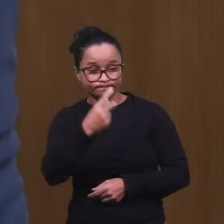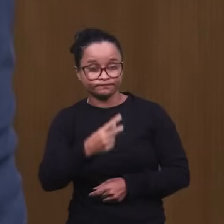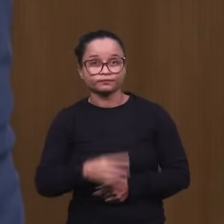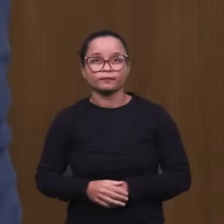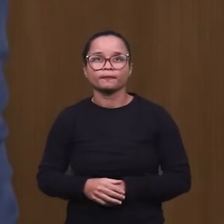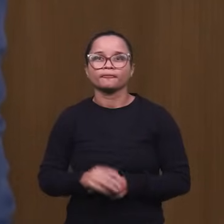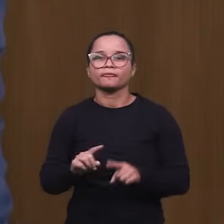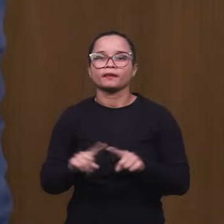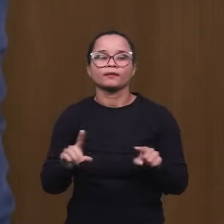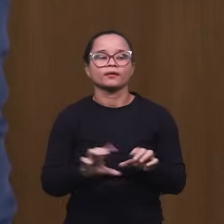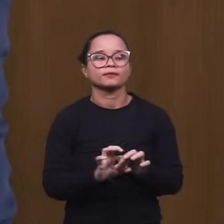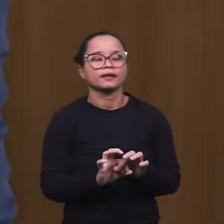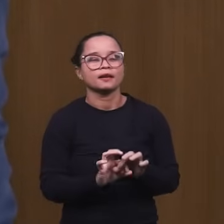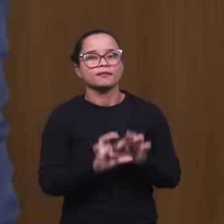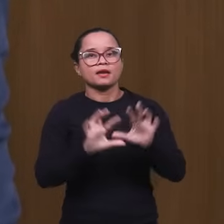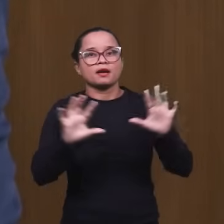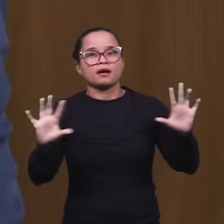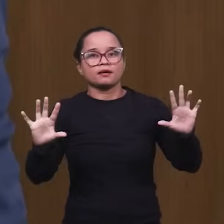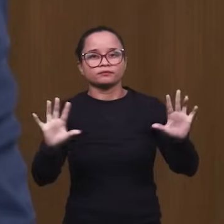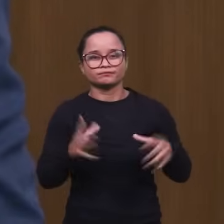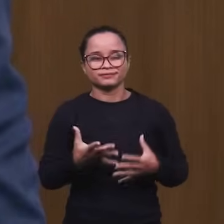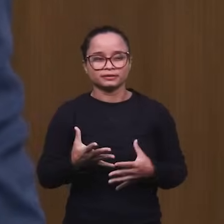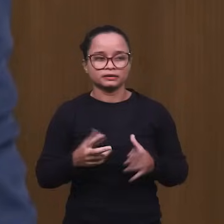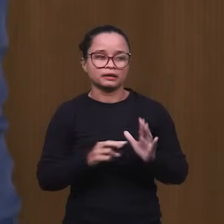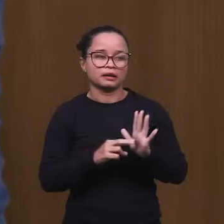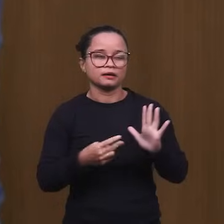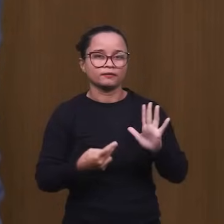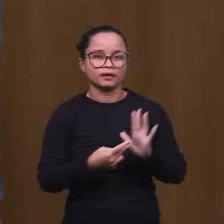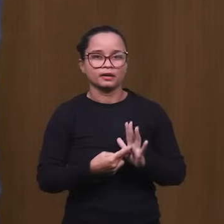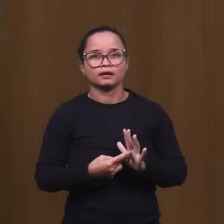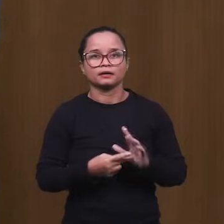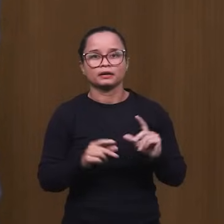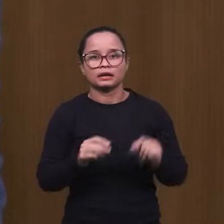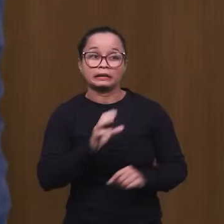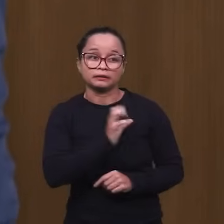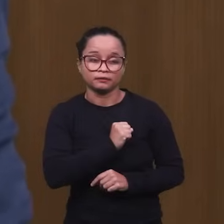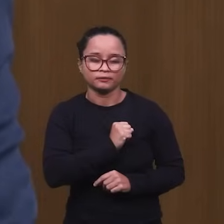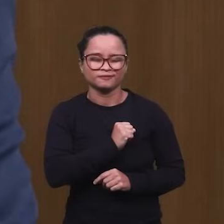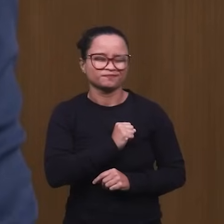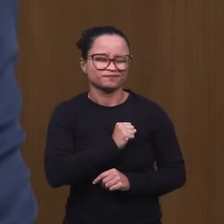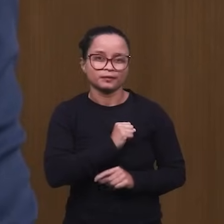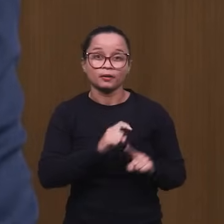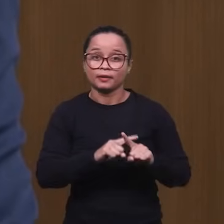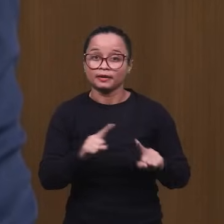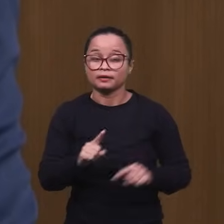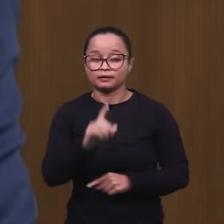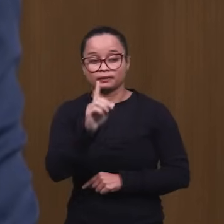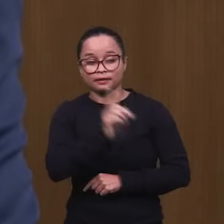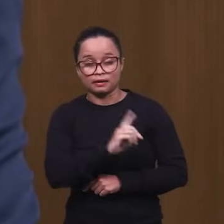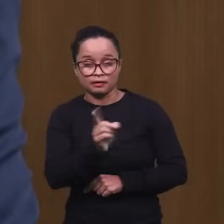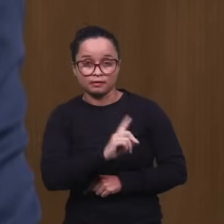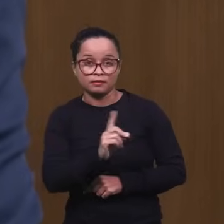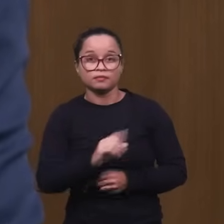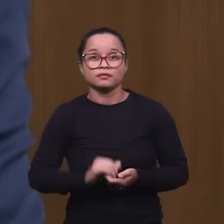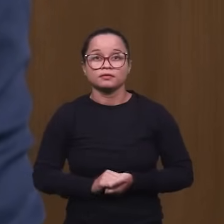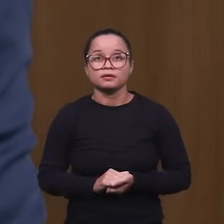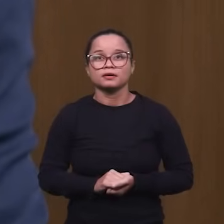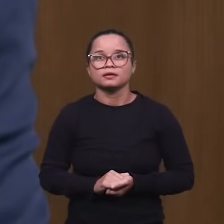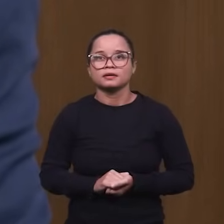Não é a permissividade que é sinônimo unicamente de amor, mas o não,